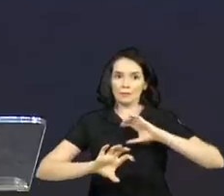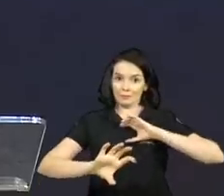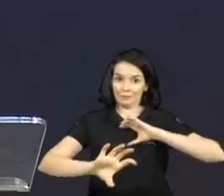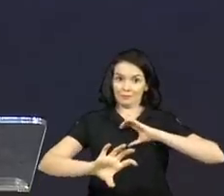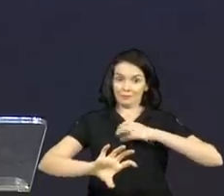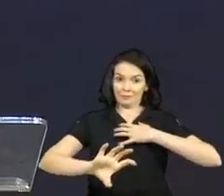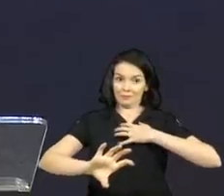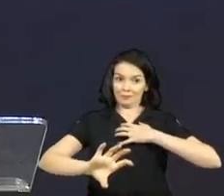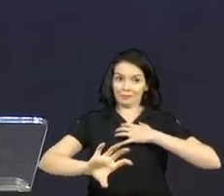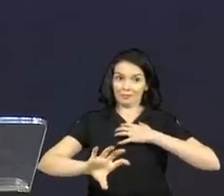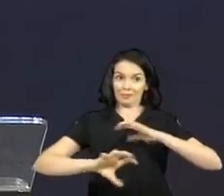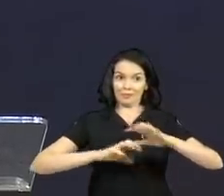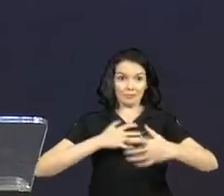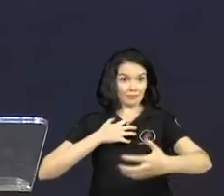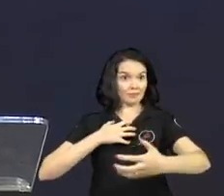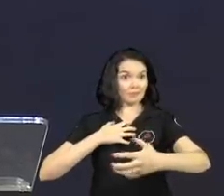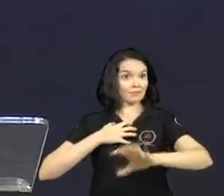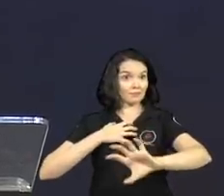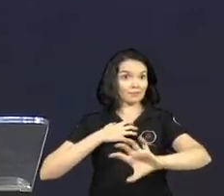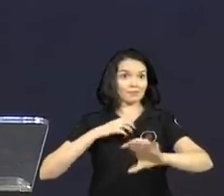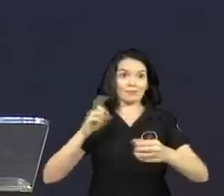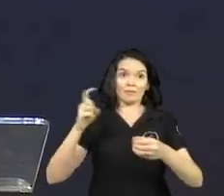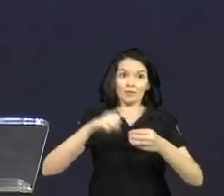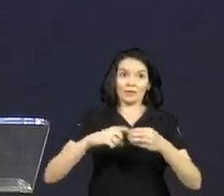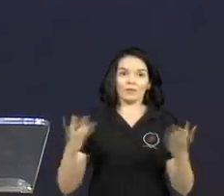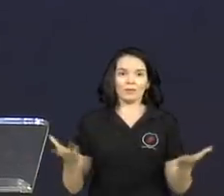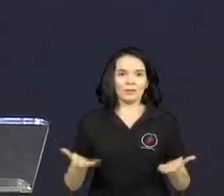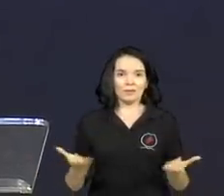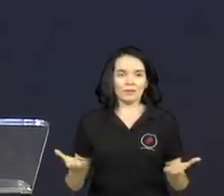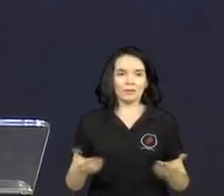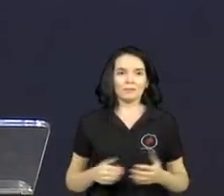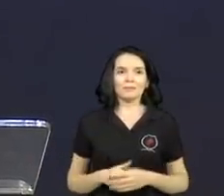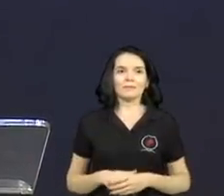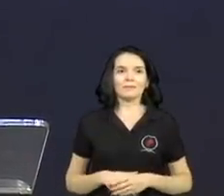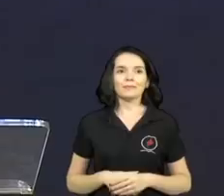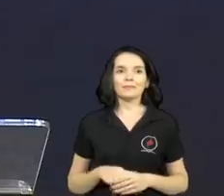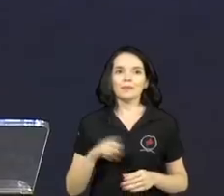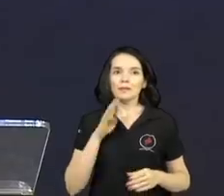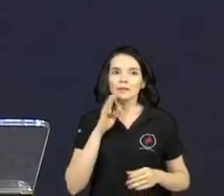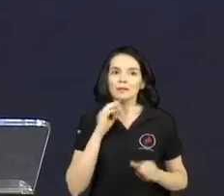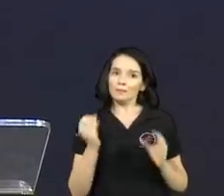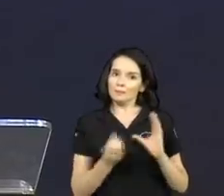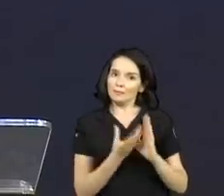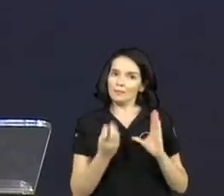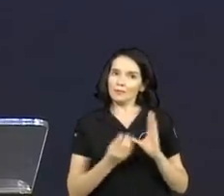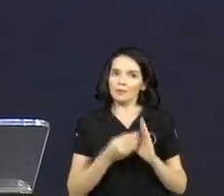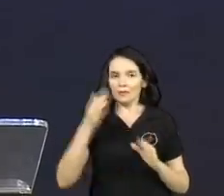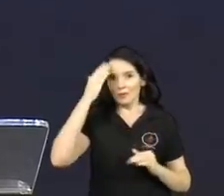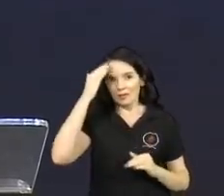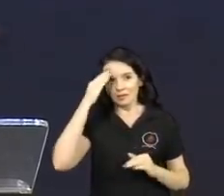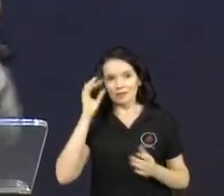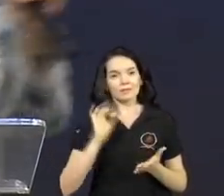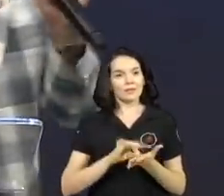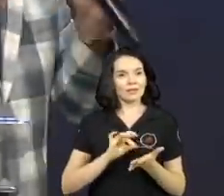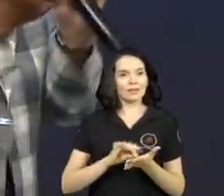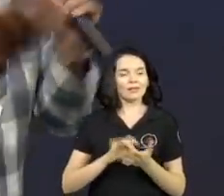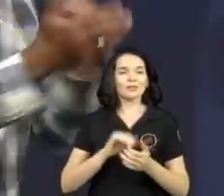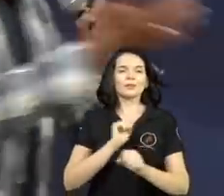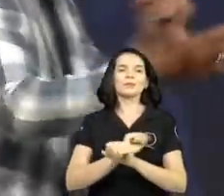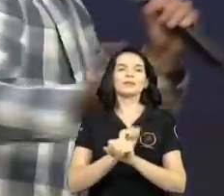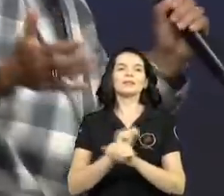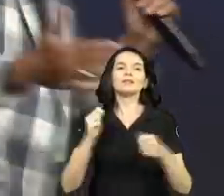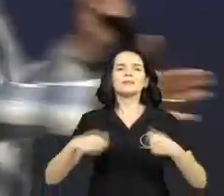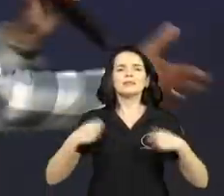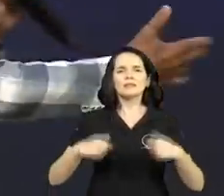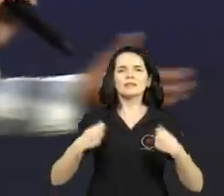Se eu sou você, você conhece o Evangelho, você sabe da verdade. O que é que você está esperando? Quer dizer que tem que acontecer um desastre